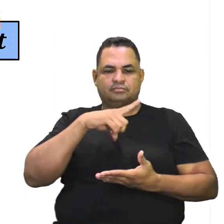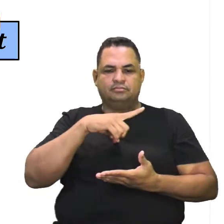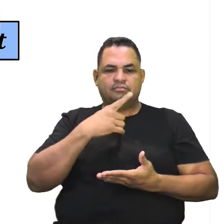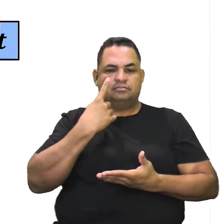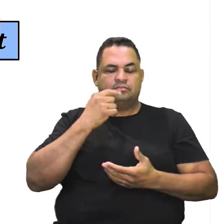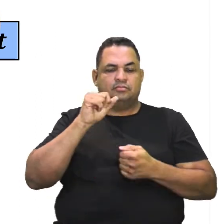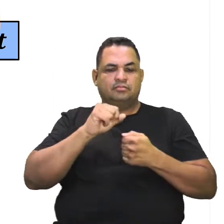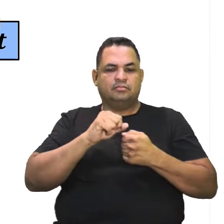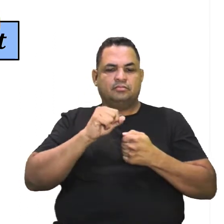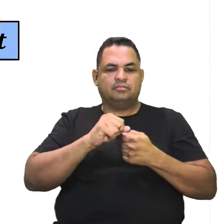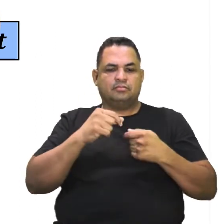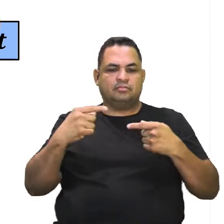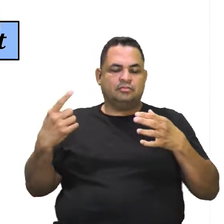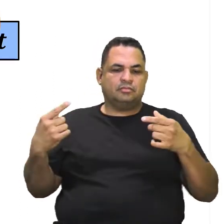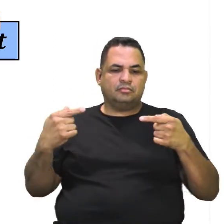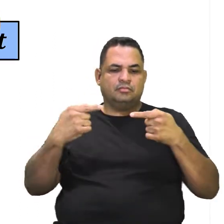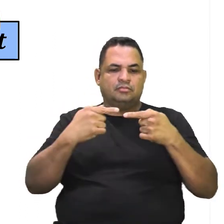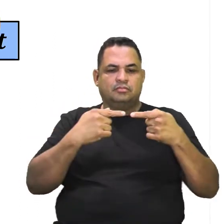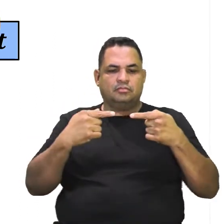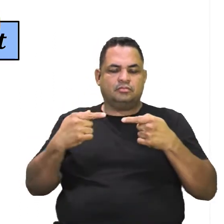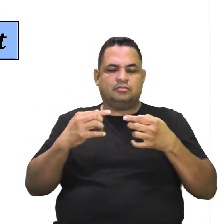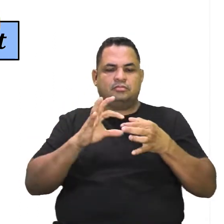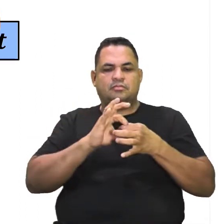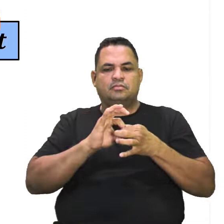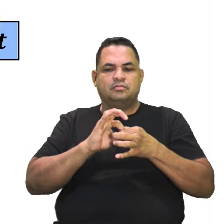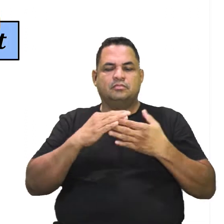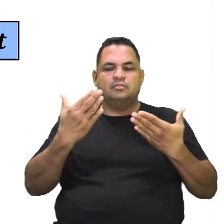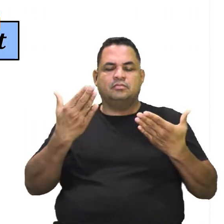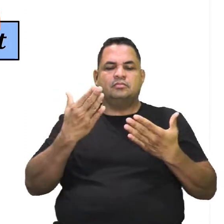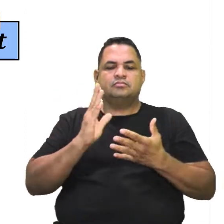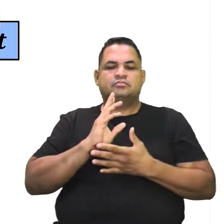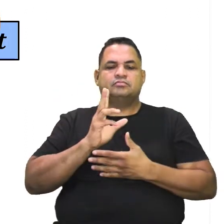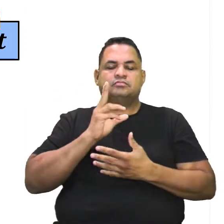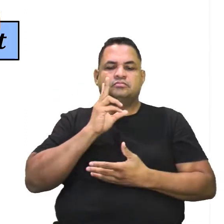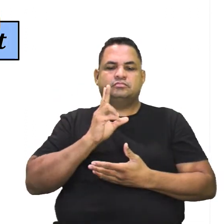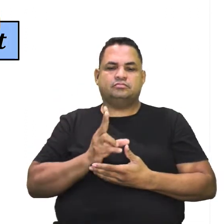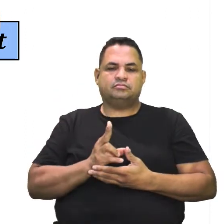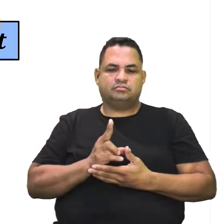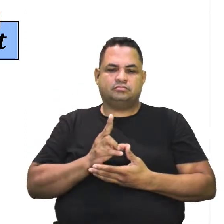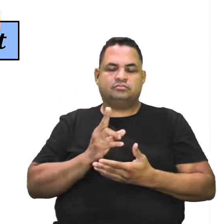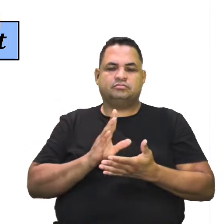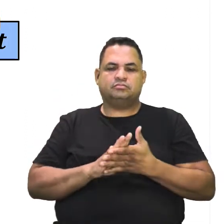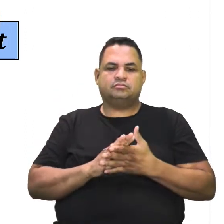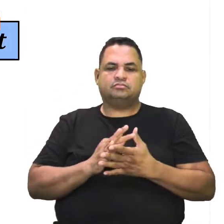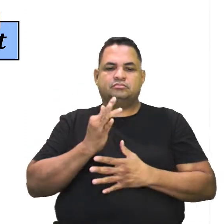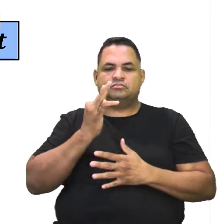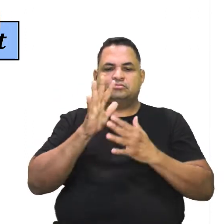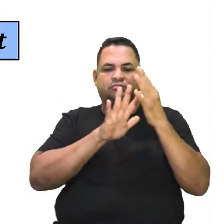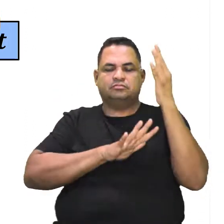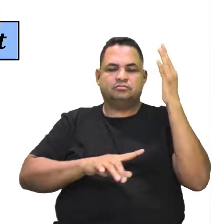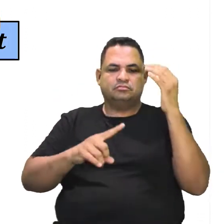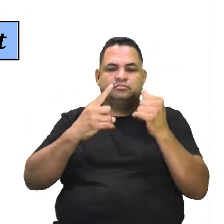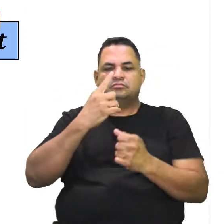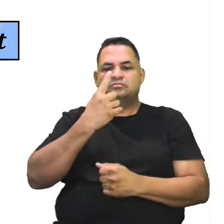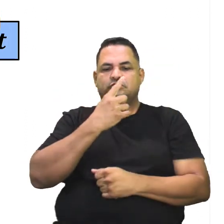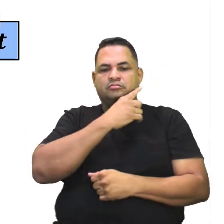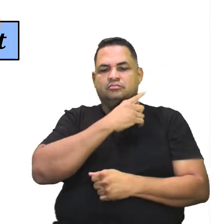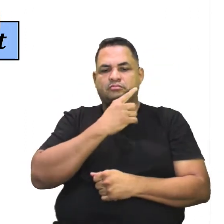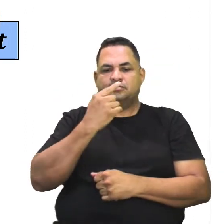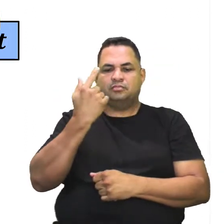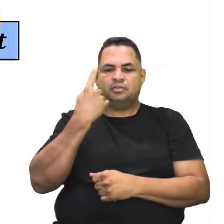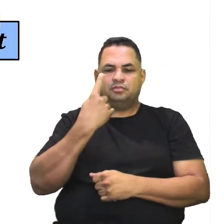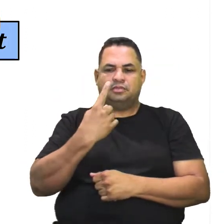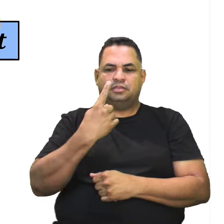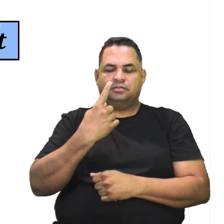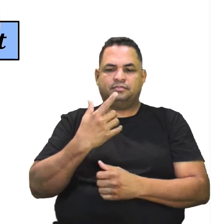a gente vai fazer um link, né? A gente já está vendo como que funciona semelhante a uma função do primeiro grau, uma função